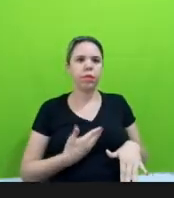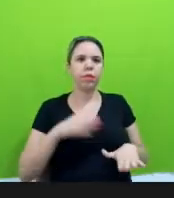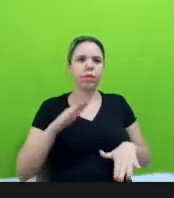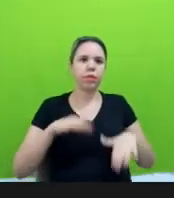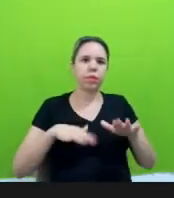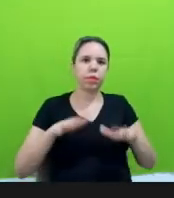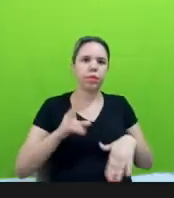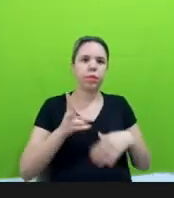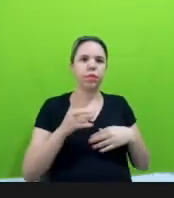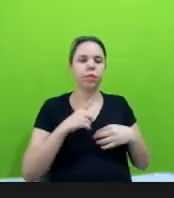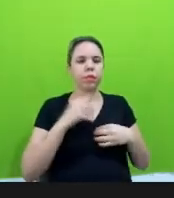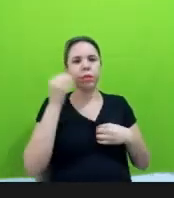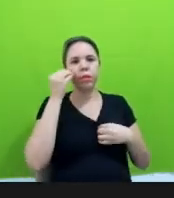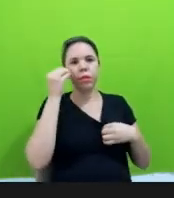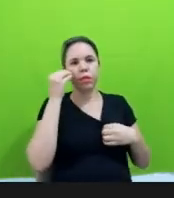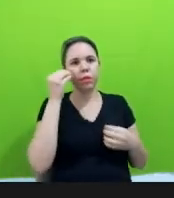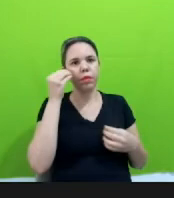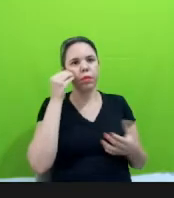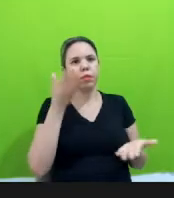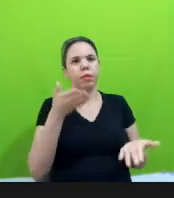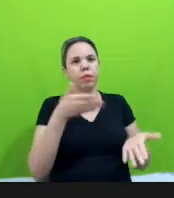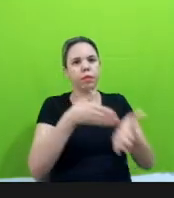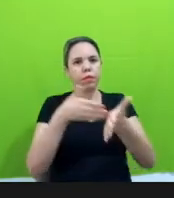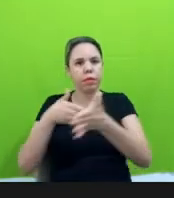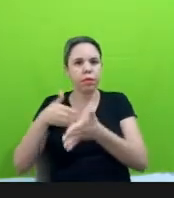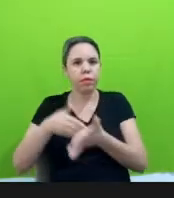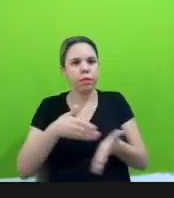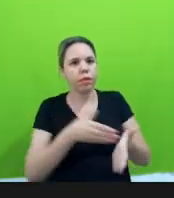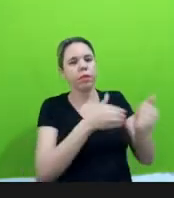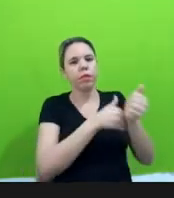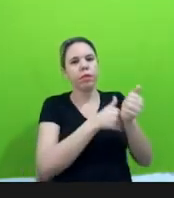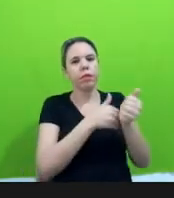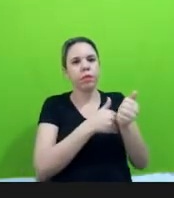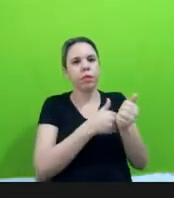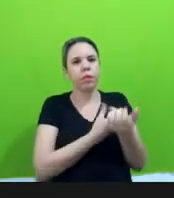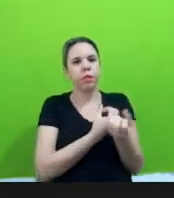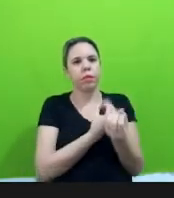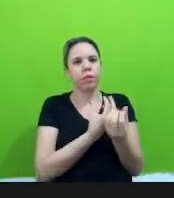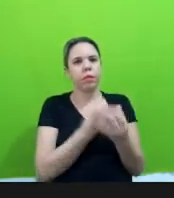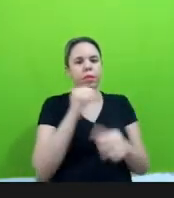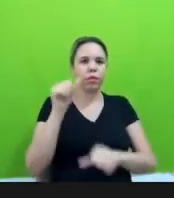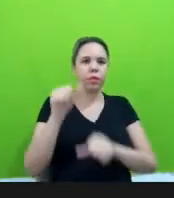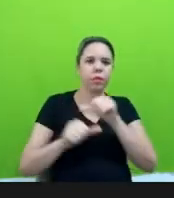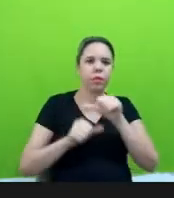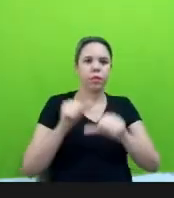tentam manter sob sigilo dados que possam, às vezes, virar